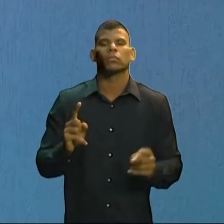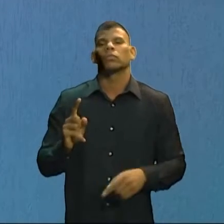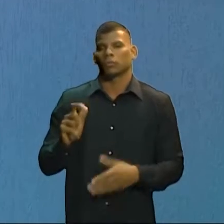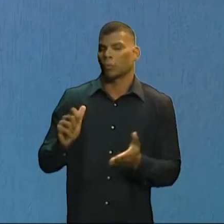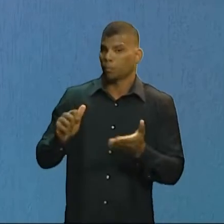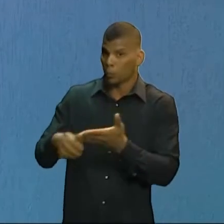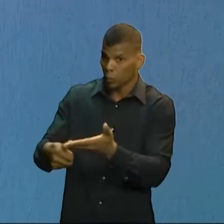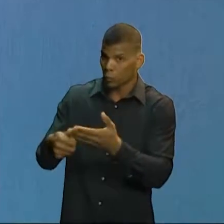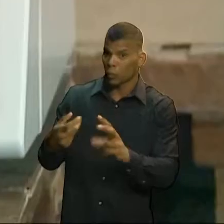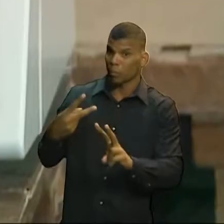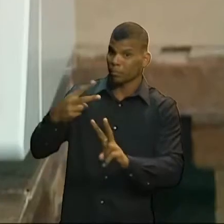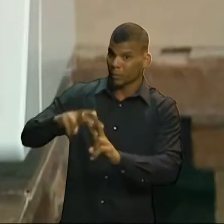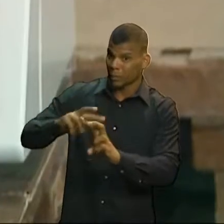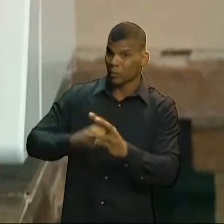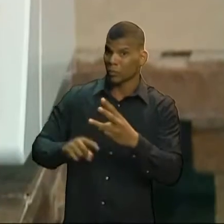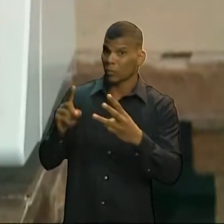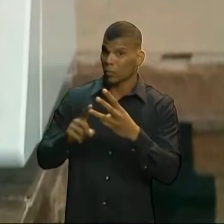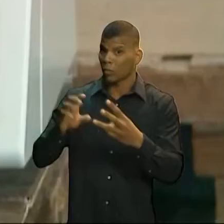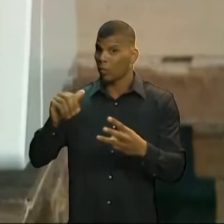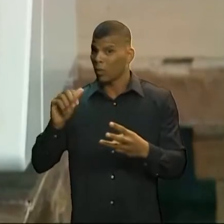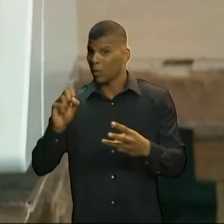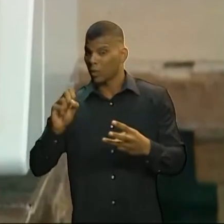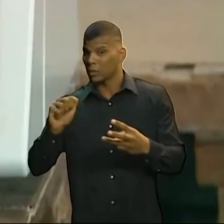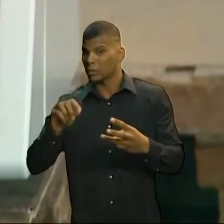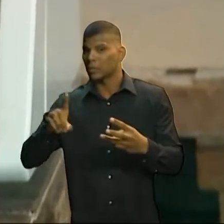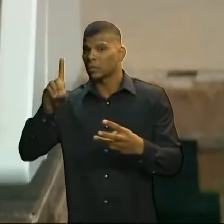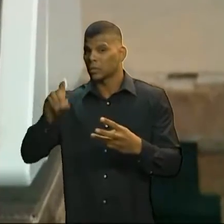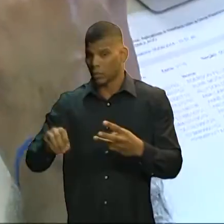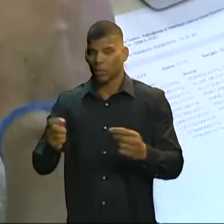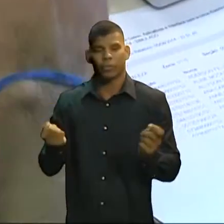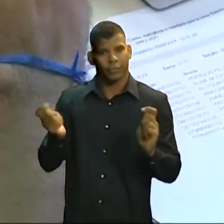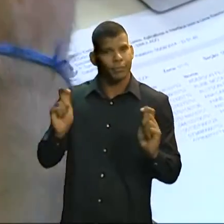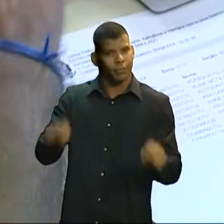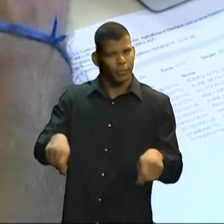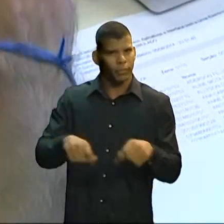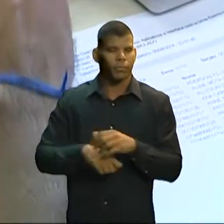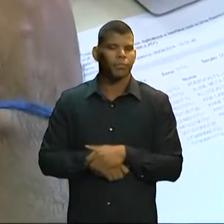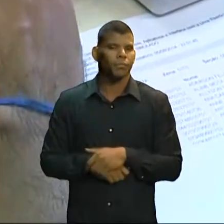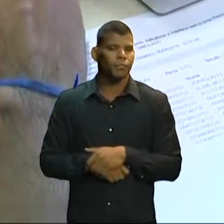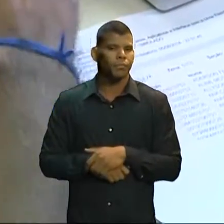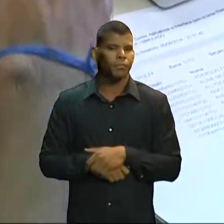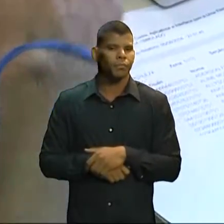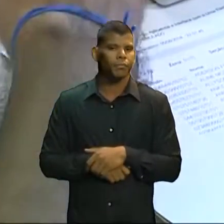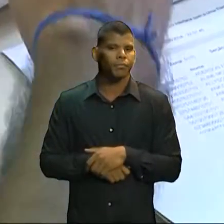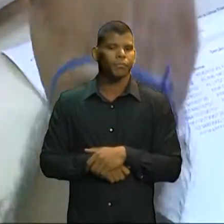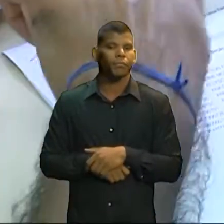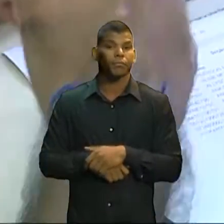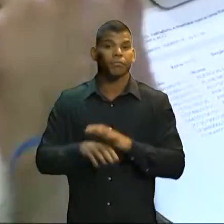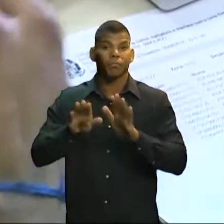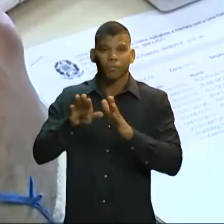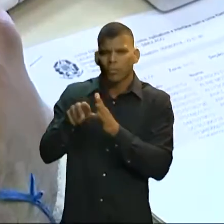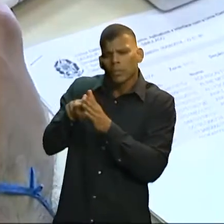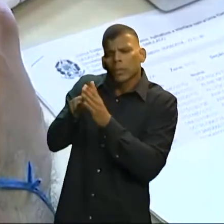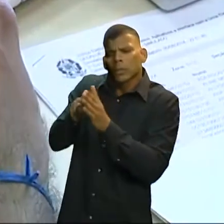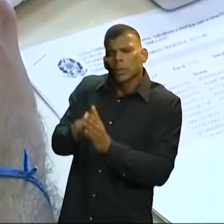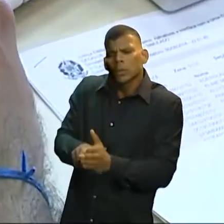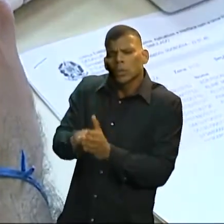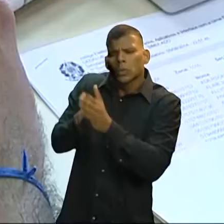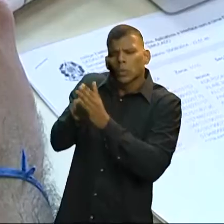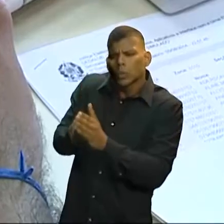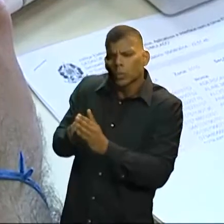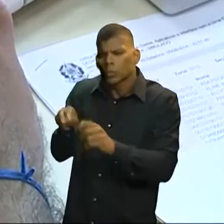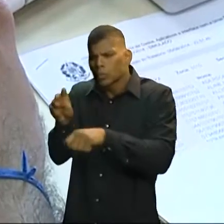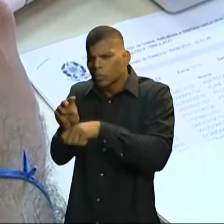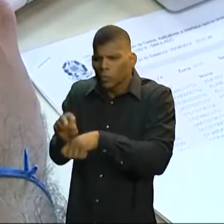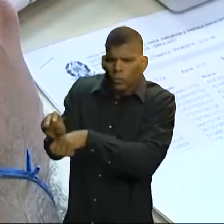e cassação. A Justiça Eleitoral e o Ministério Público buscam meios para acompanhar as transformações e